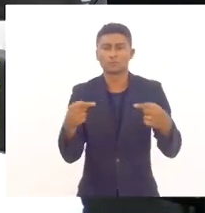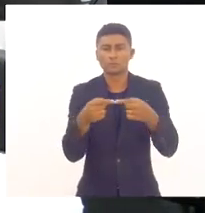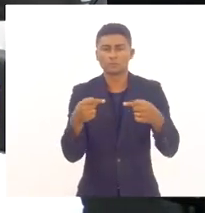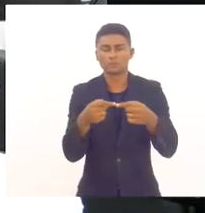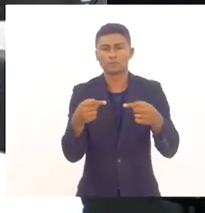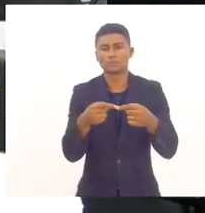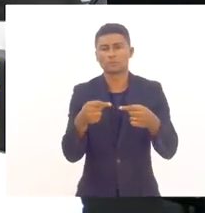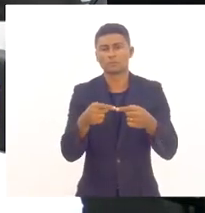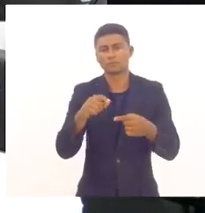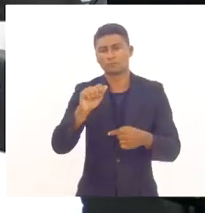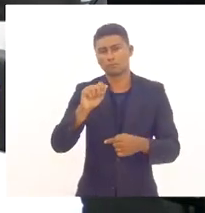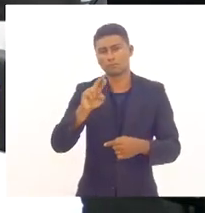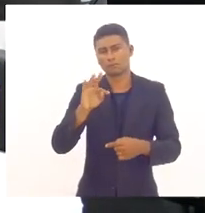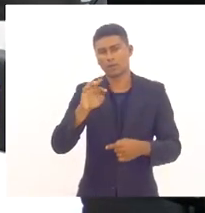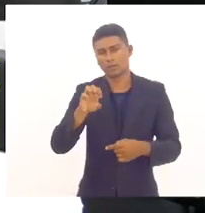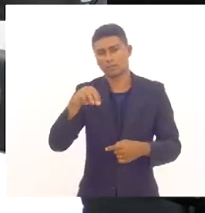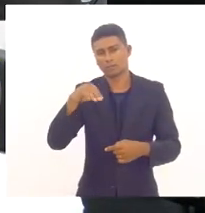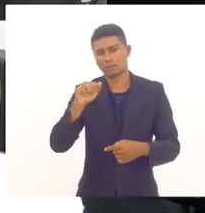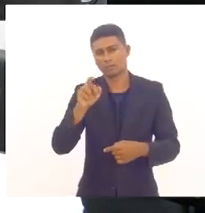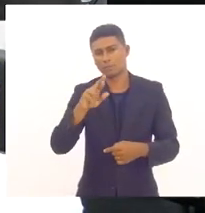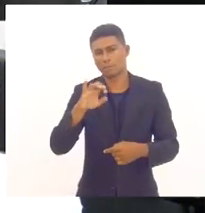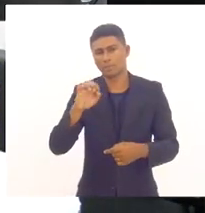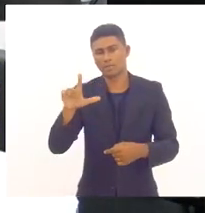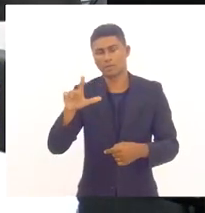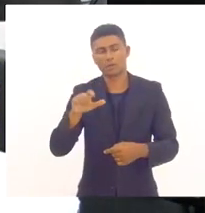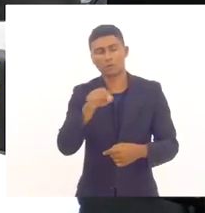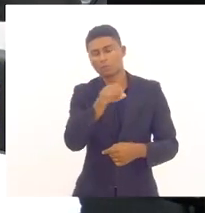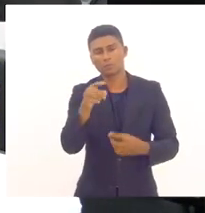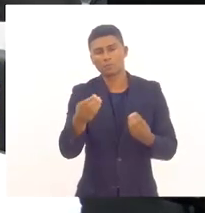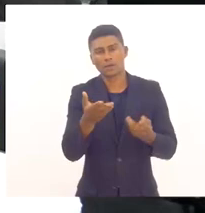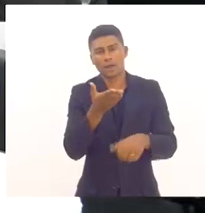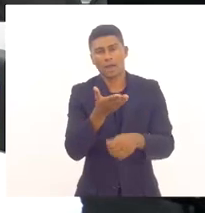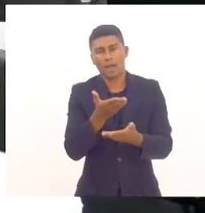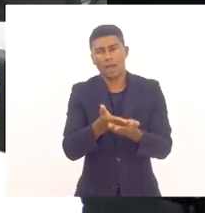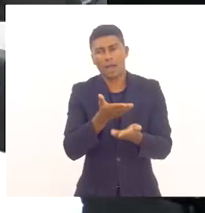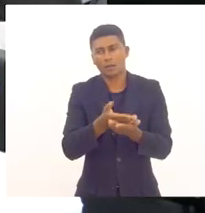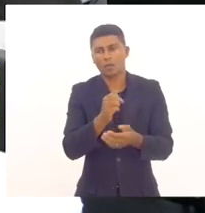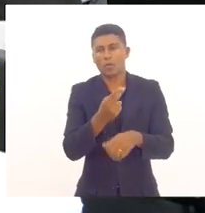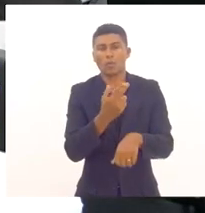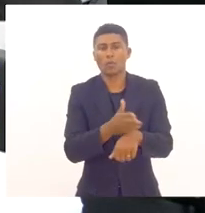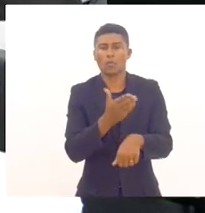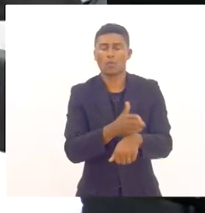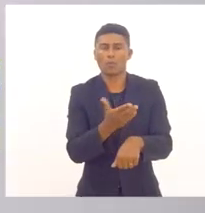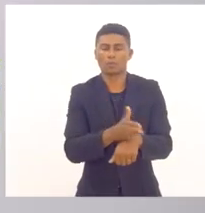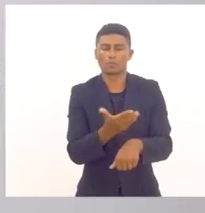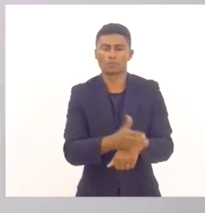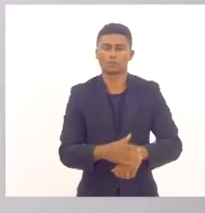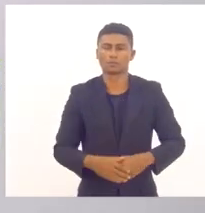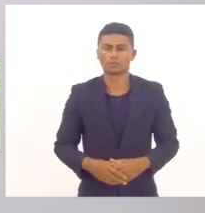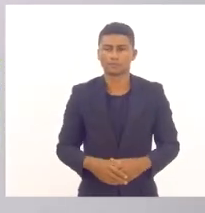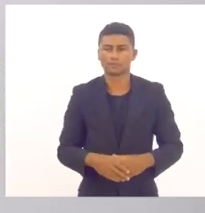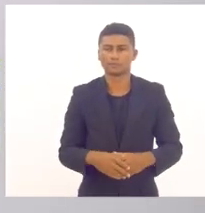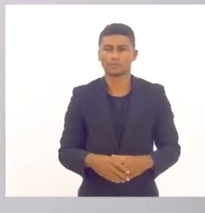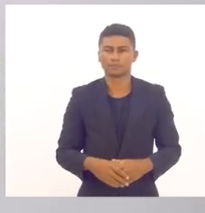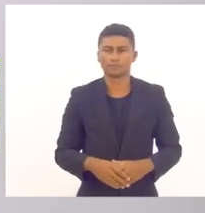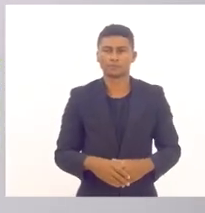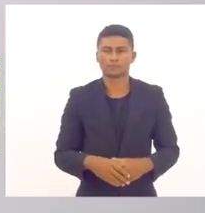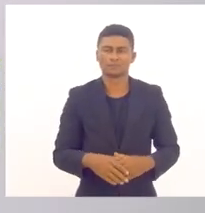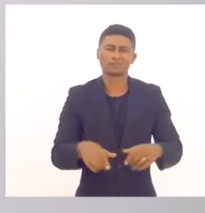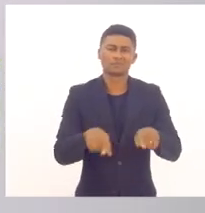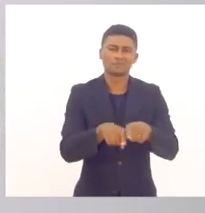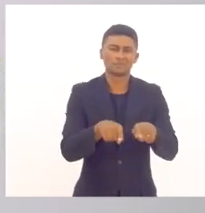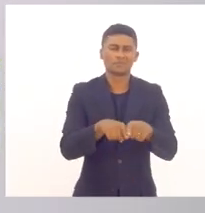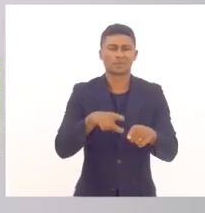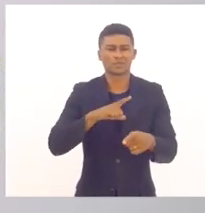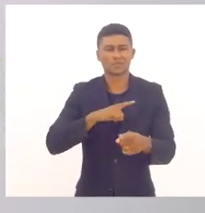que se dedique à administração de aulas ou treinamentos. É só a título de esclarecimento. E tem descumprimento com multa